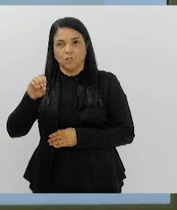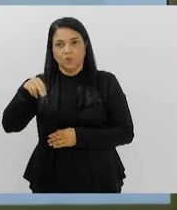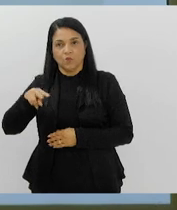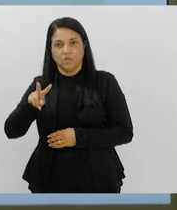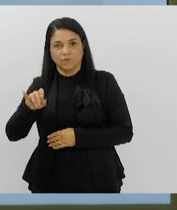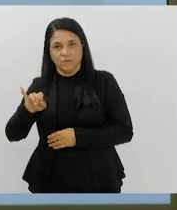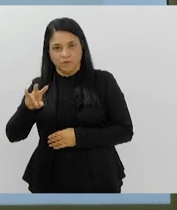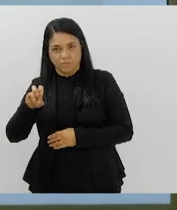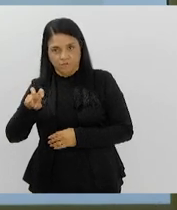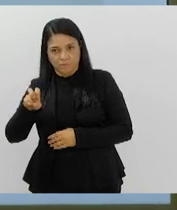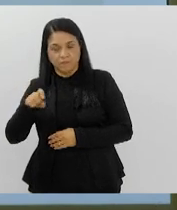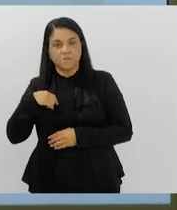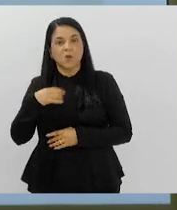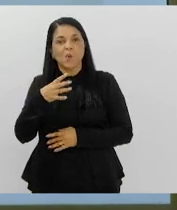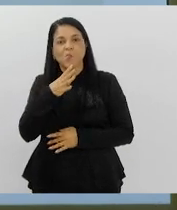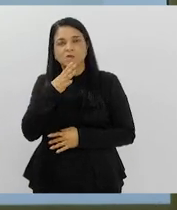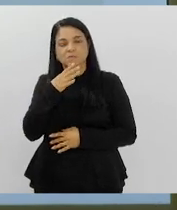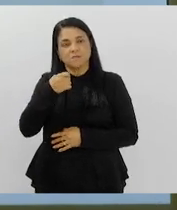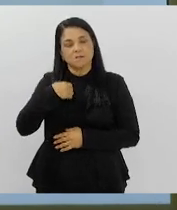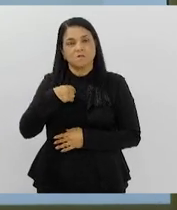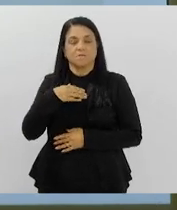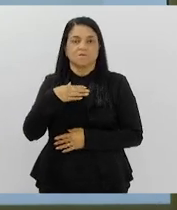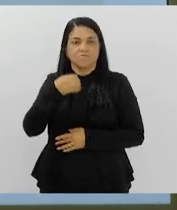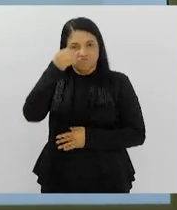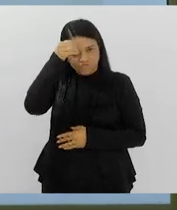ações. Obrigada.